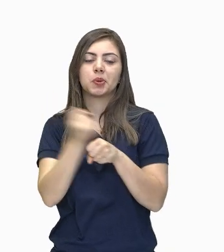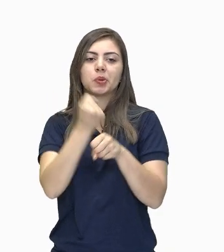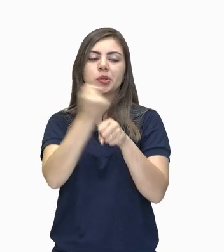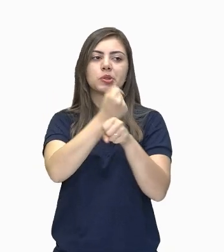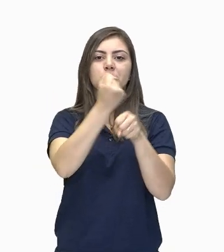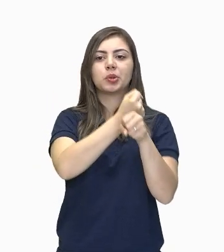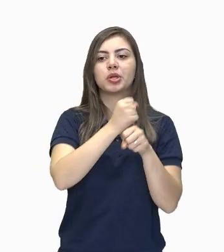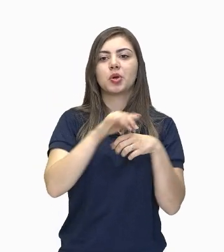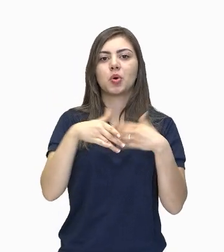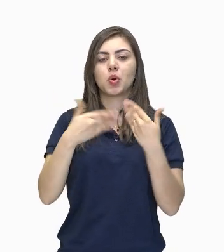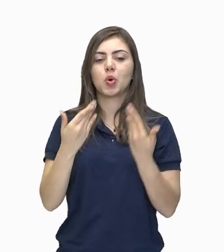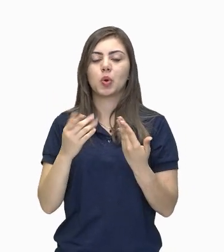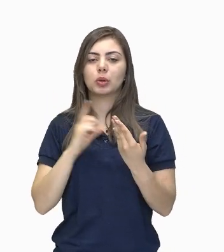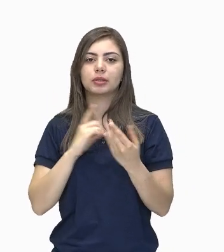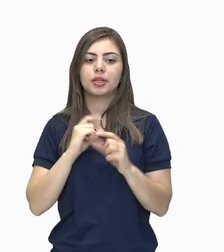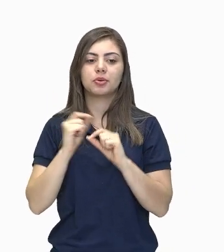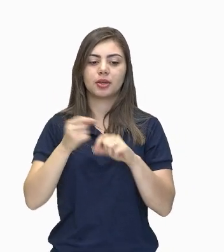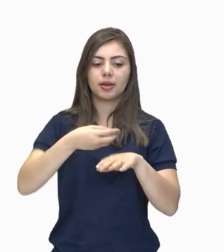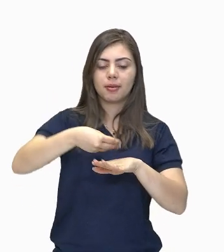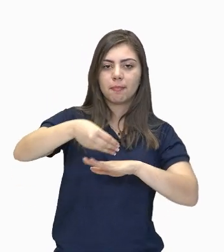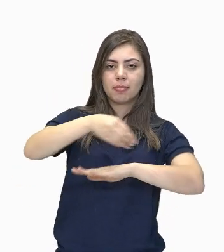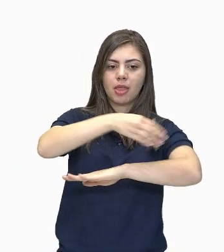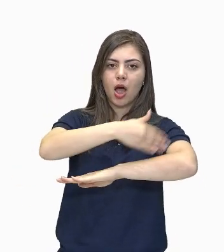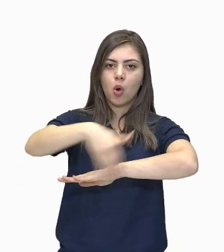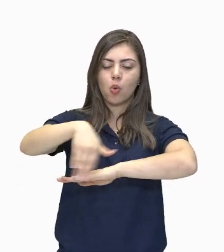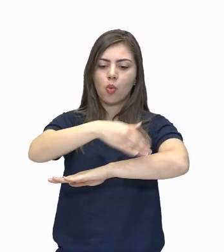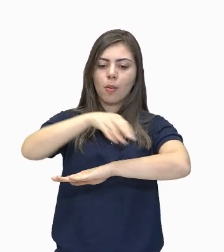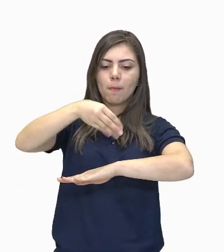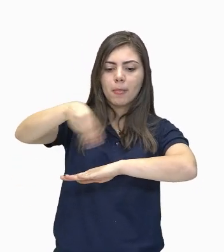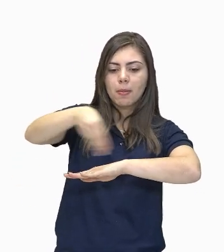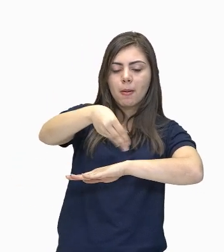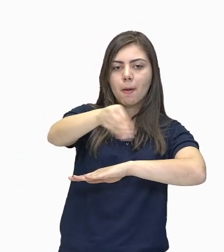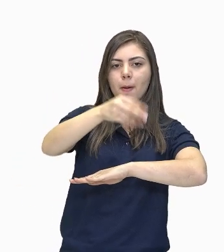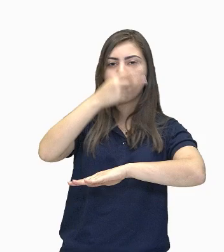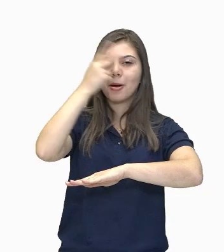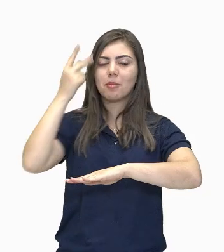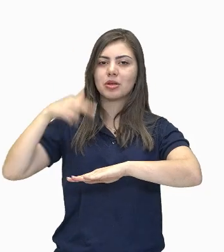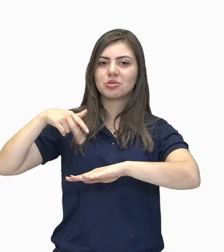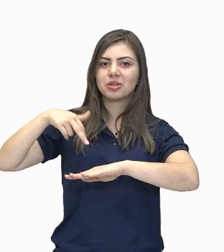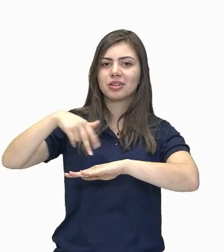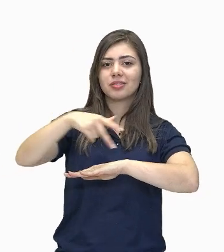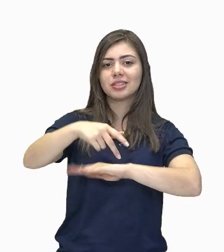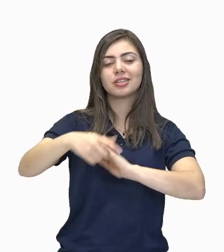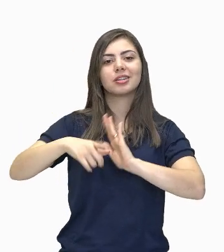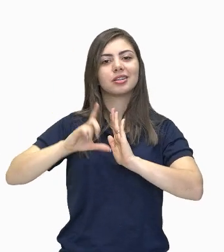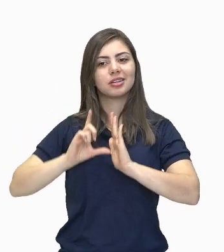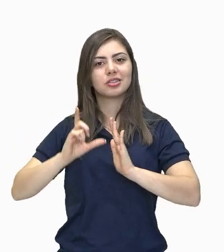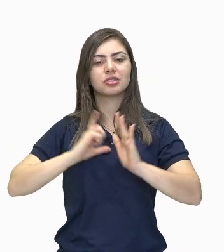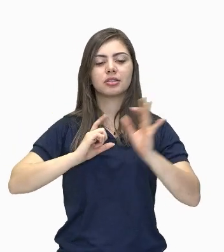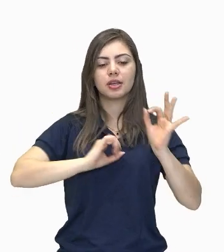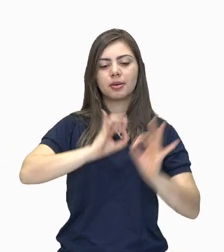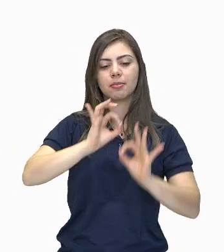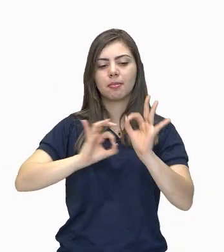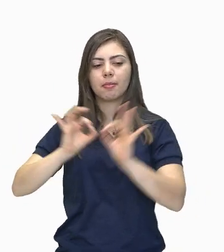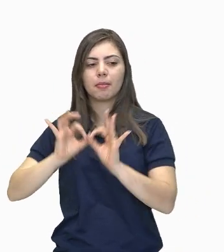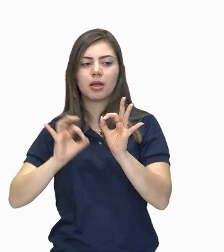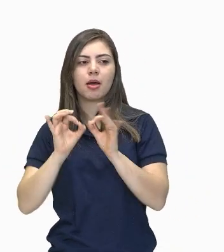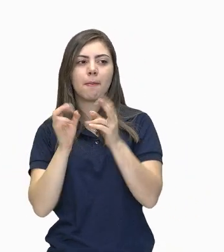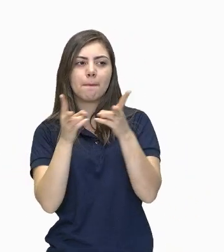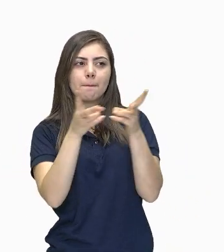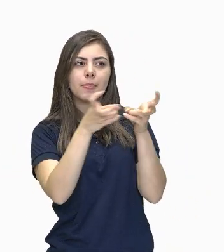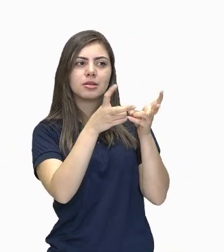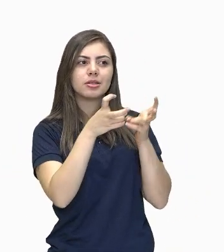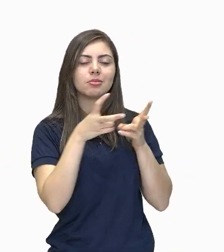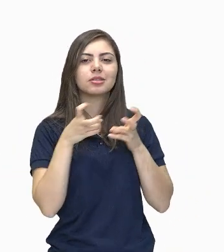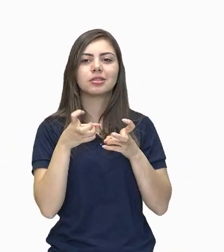faixa de pedestre que vai ser pintada, tudo isso é planejado, né? E pesquisado, né? Tem que ser feito através